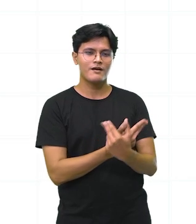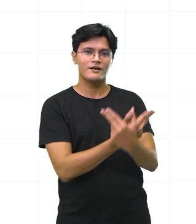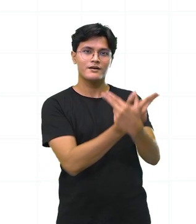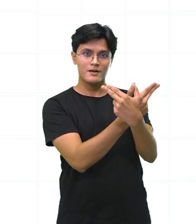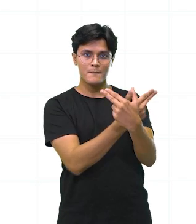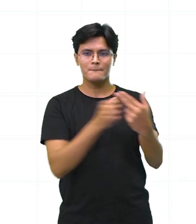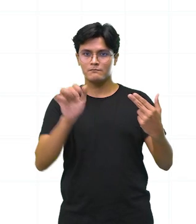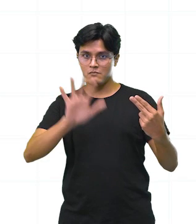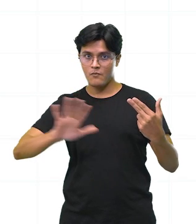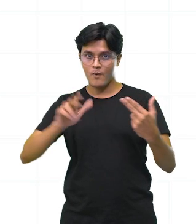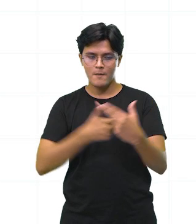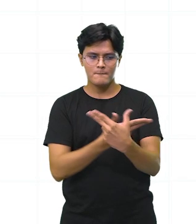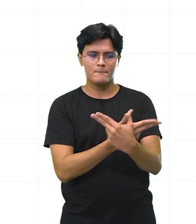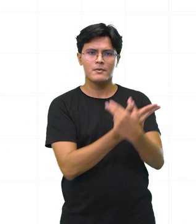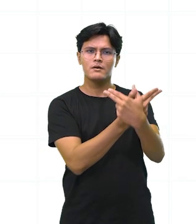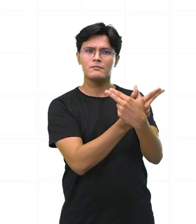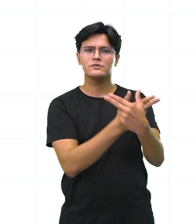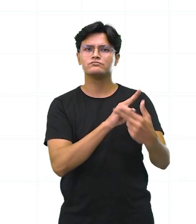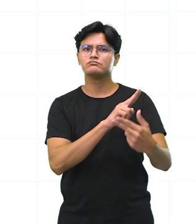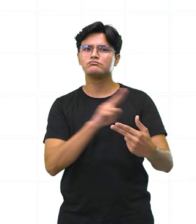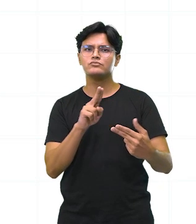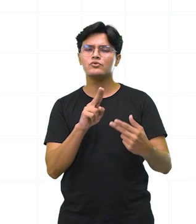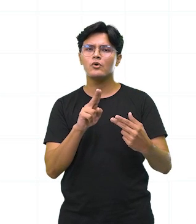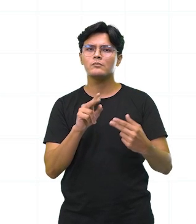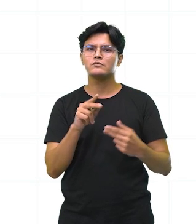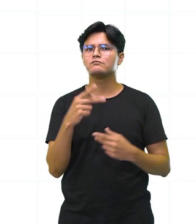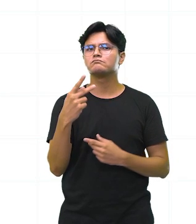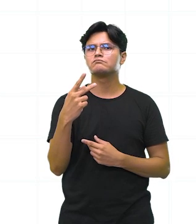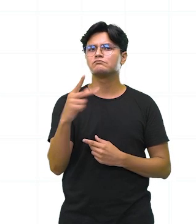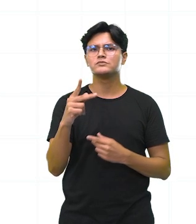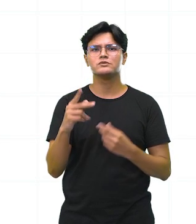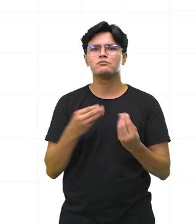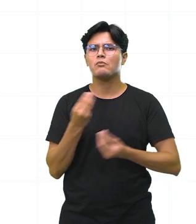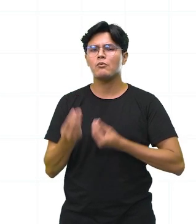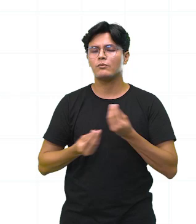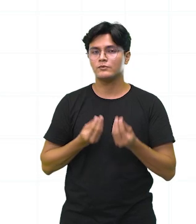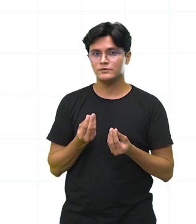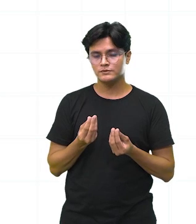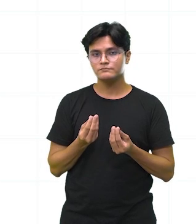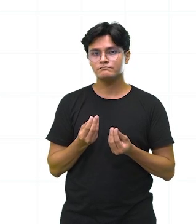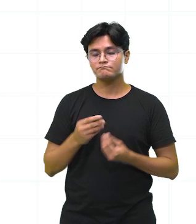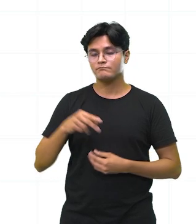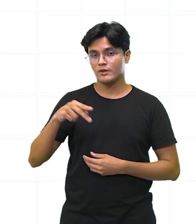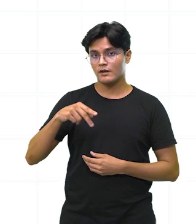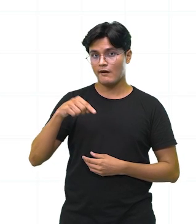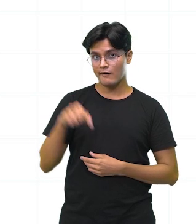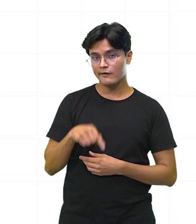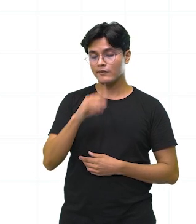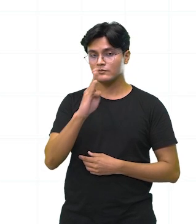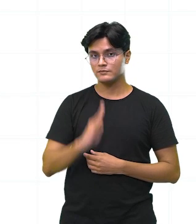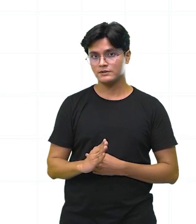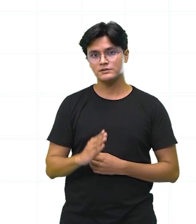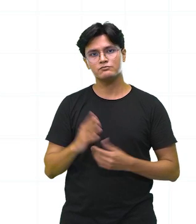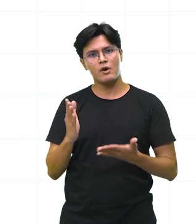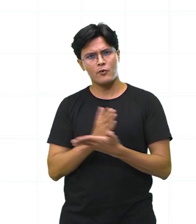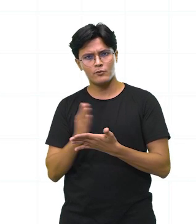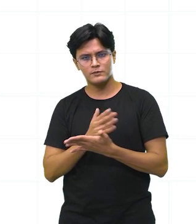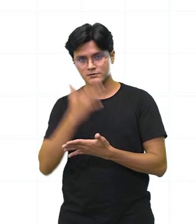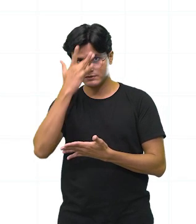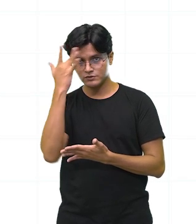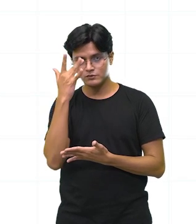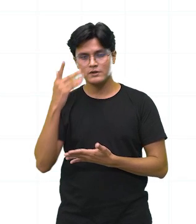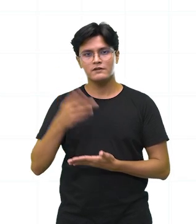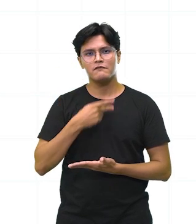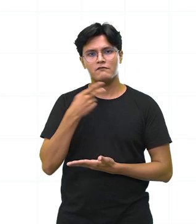aí na tela para vocês então nós temos mes no Brasil as pessoas chamando de libélula as pessoas